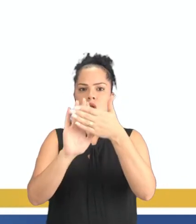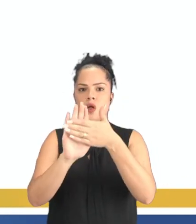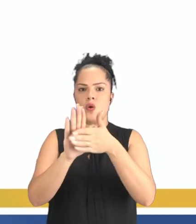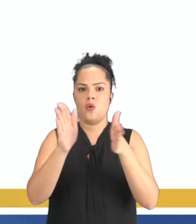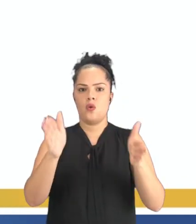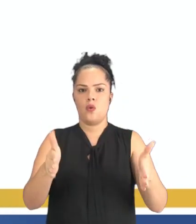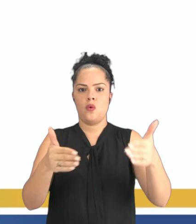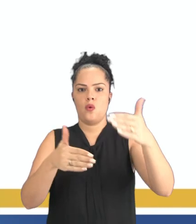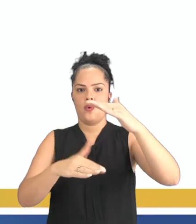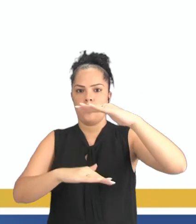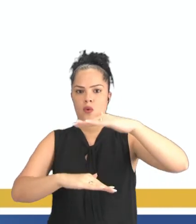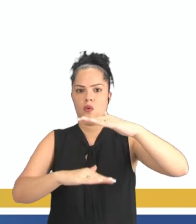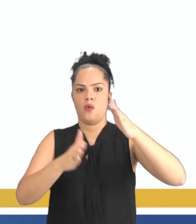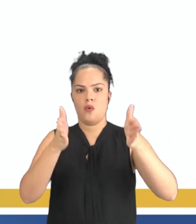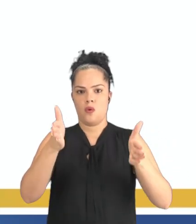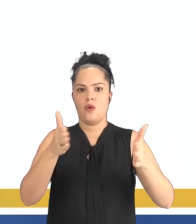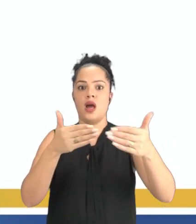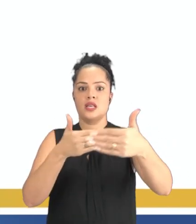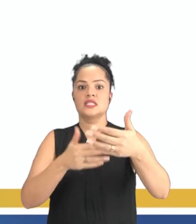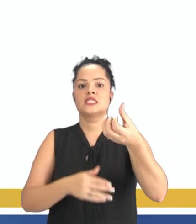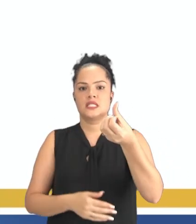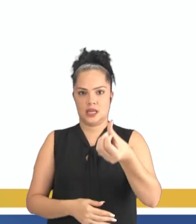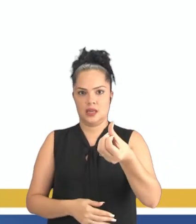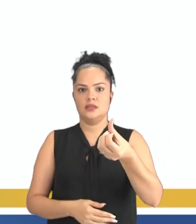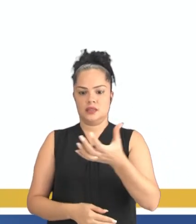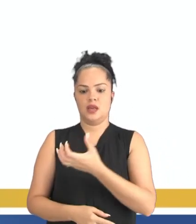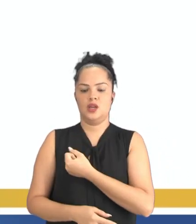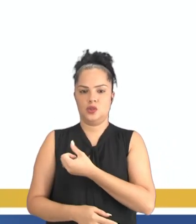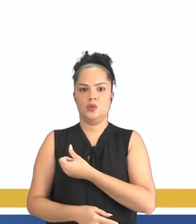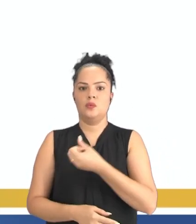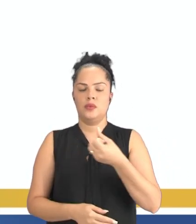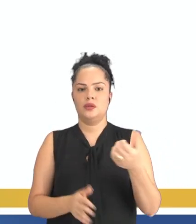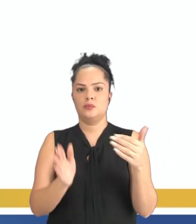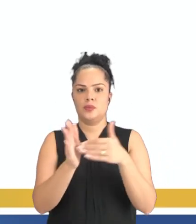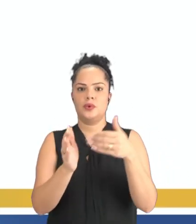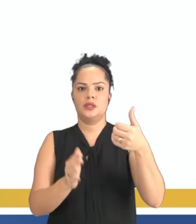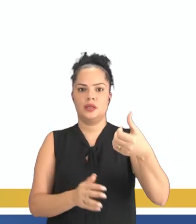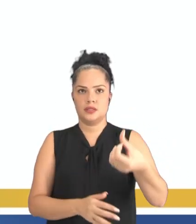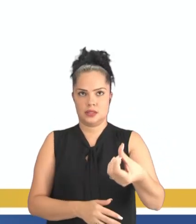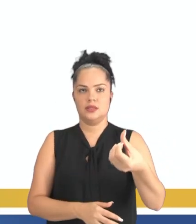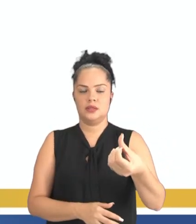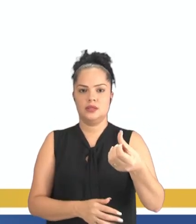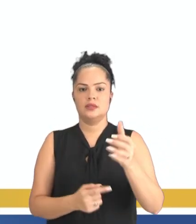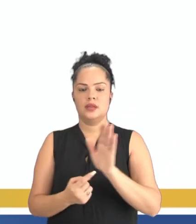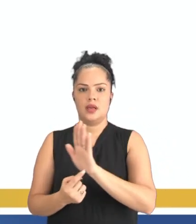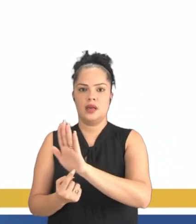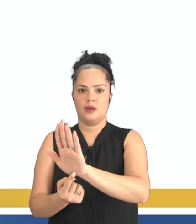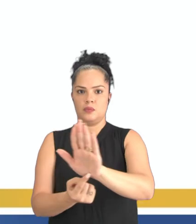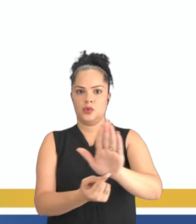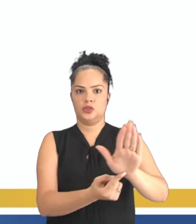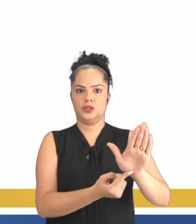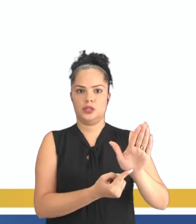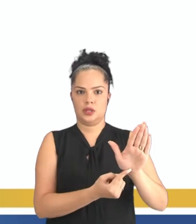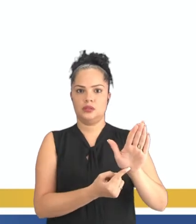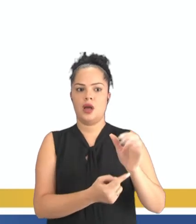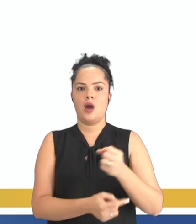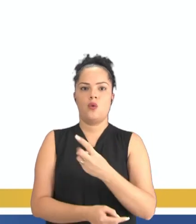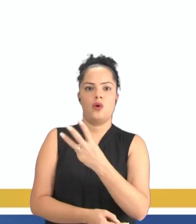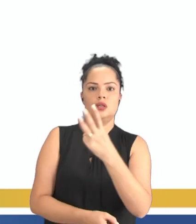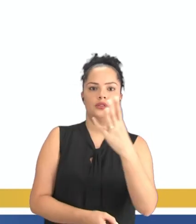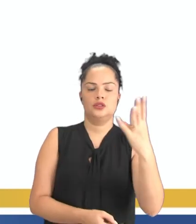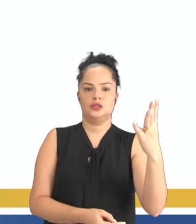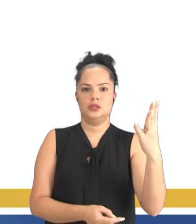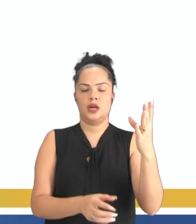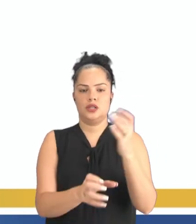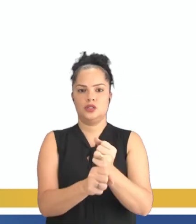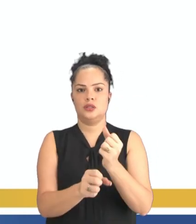uma representando o número natural de 1 a 6. Então, o espaço amostral, que é a quantidade de resultados possíveis,